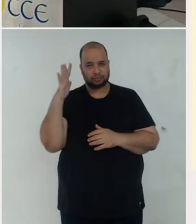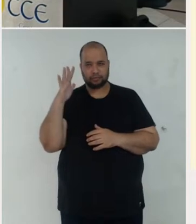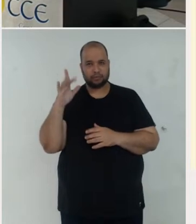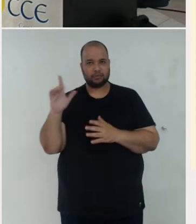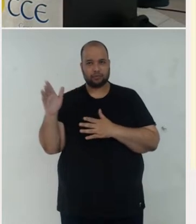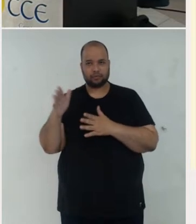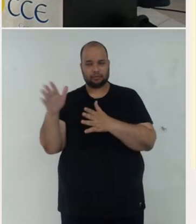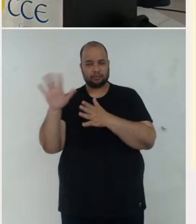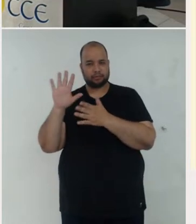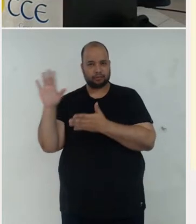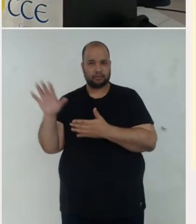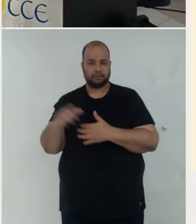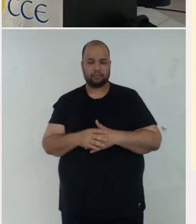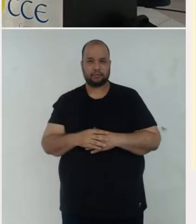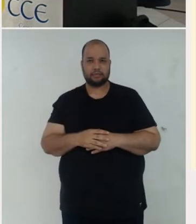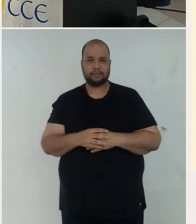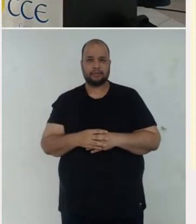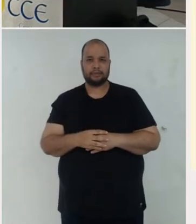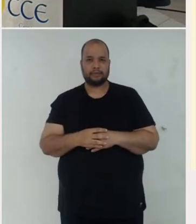eu posso estar.